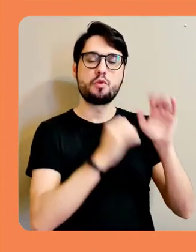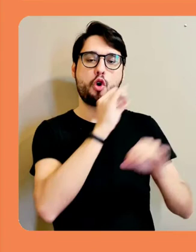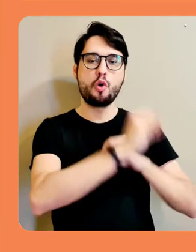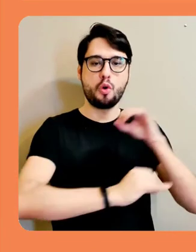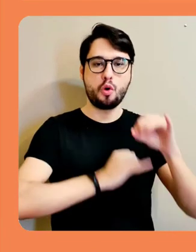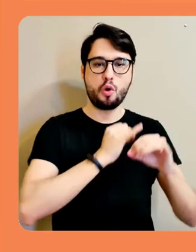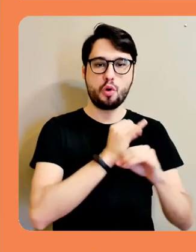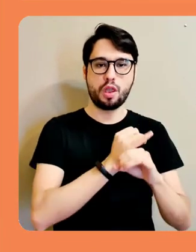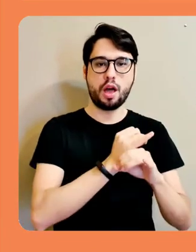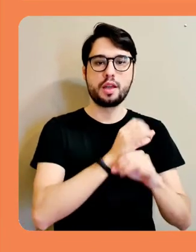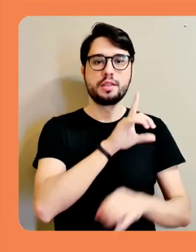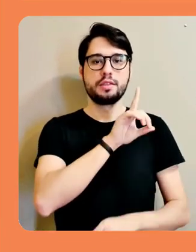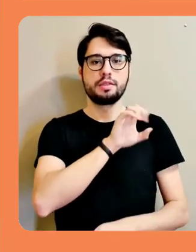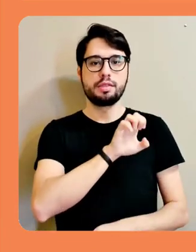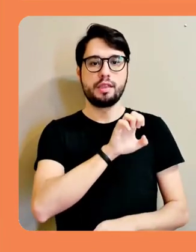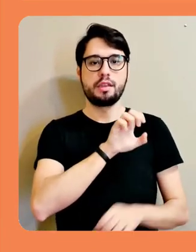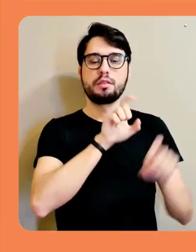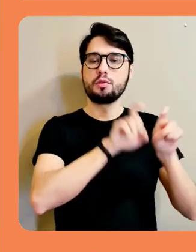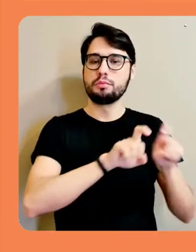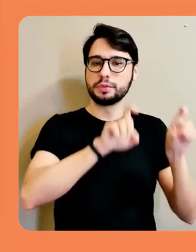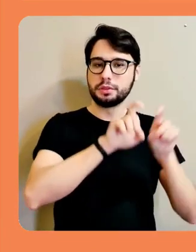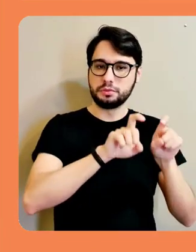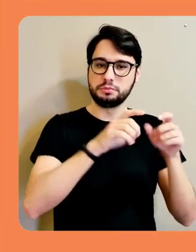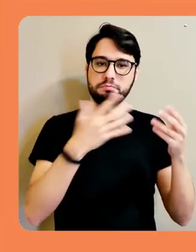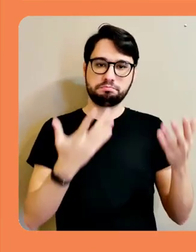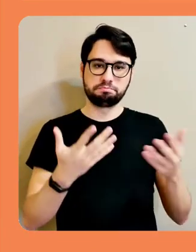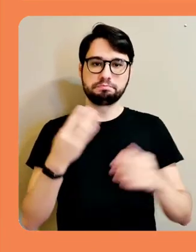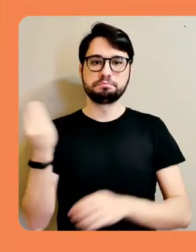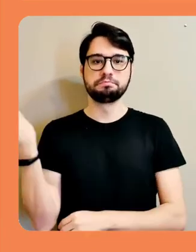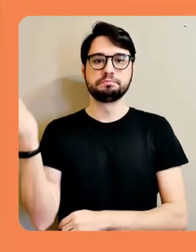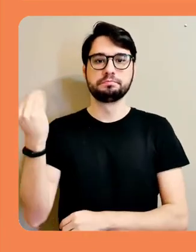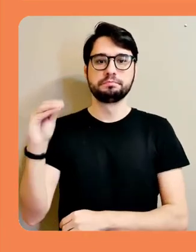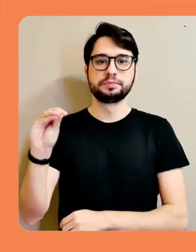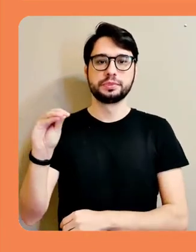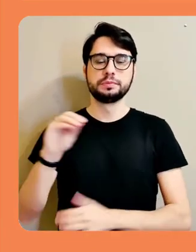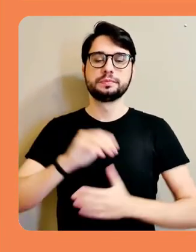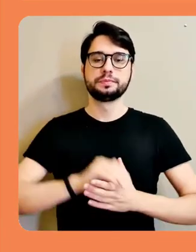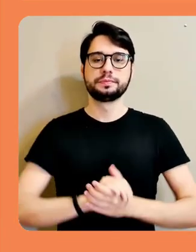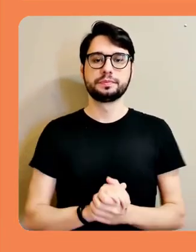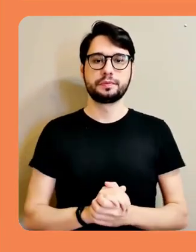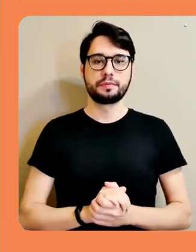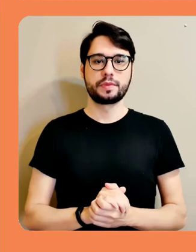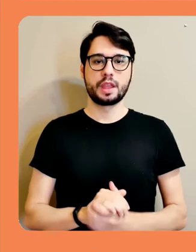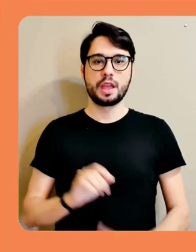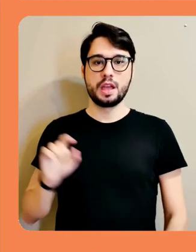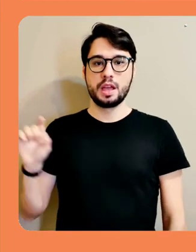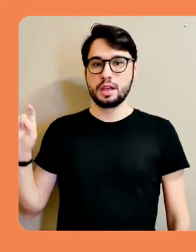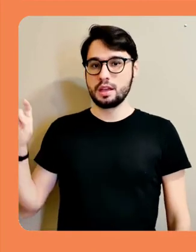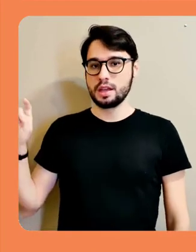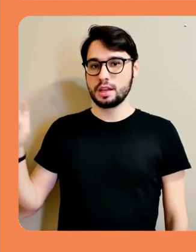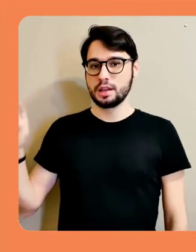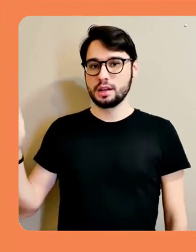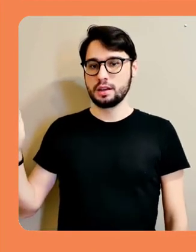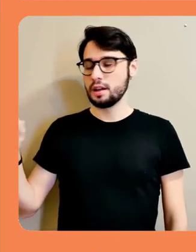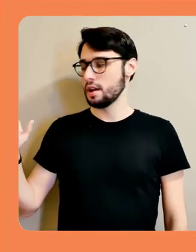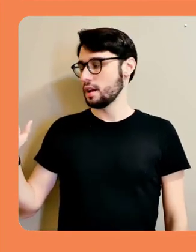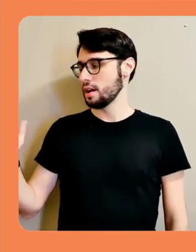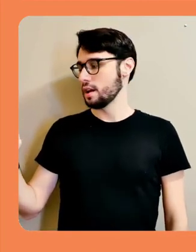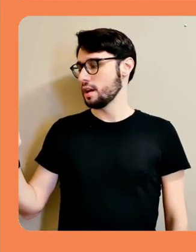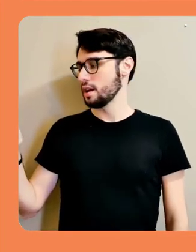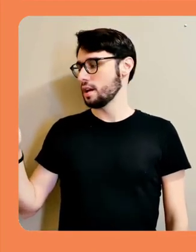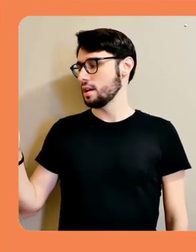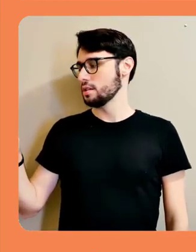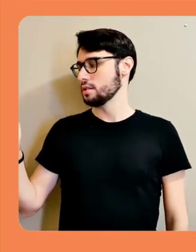atividade programação online a minha programação de computadores